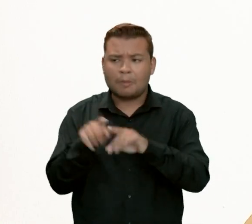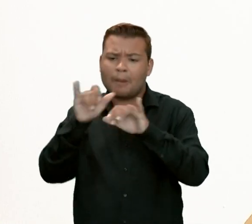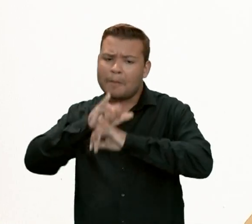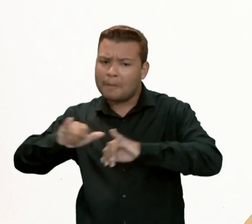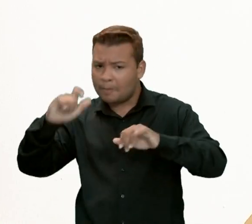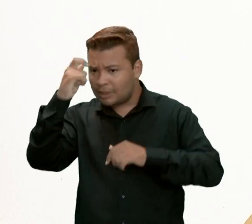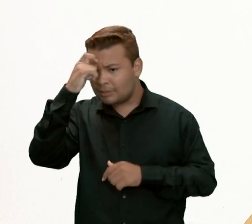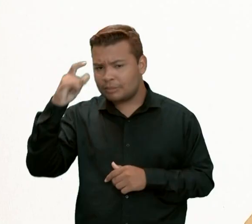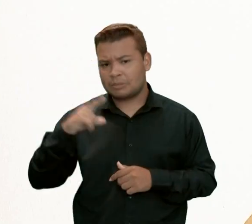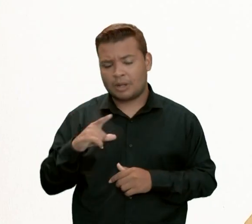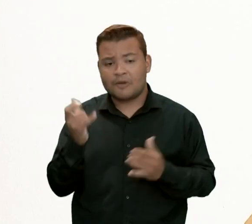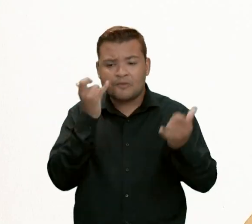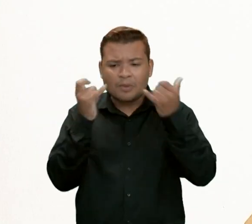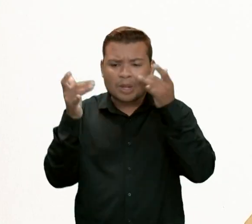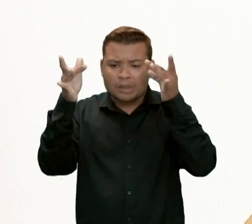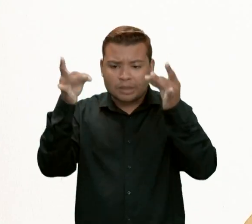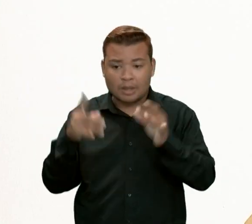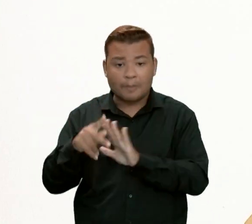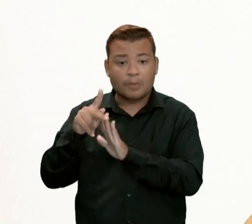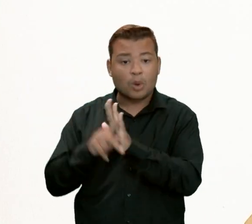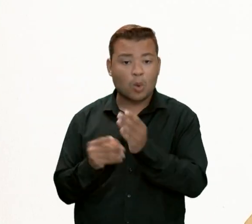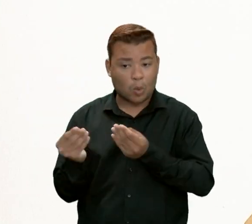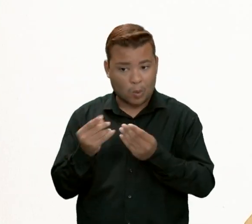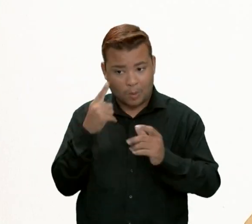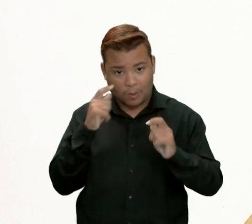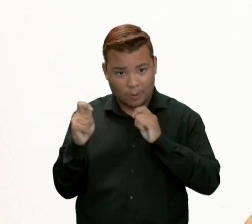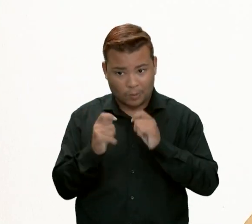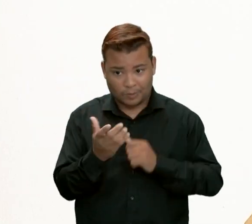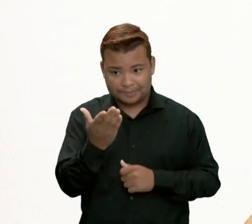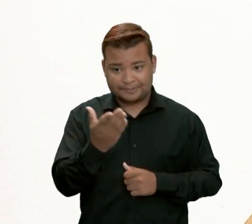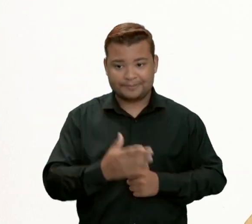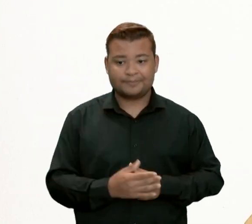conferir mais informações sobre esse projeto na reportagem.